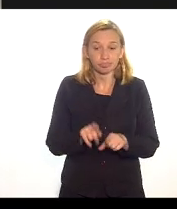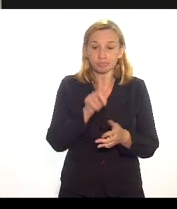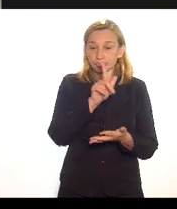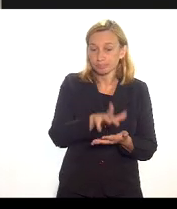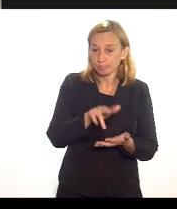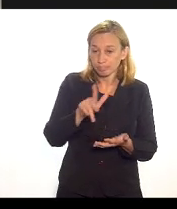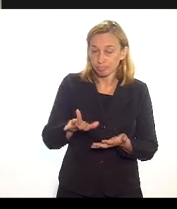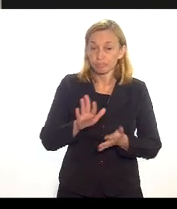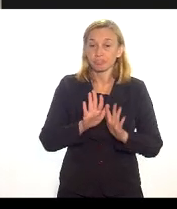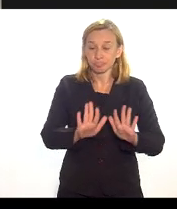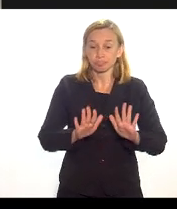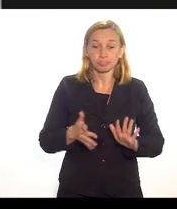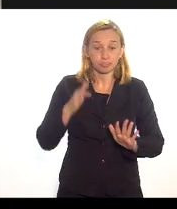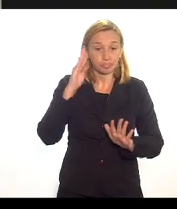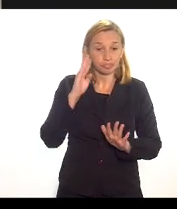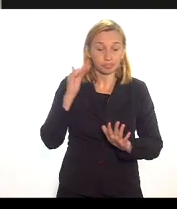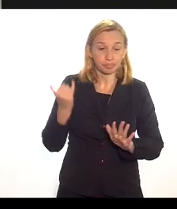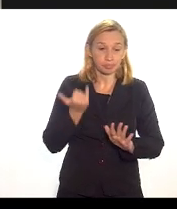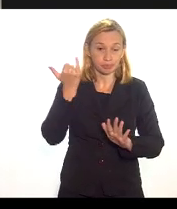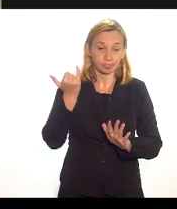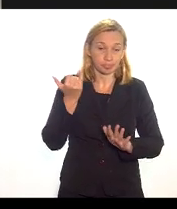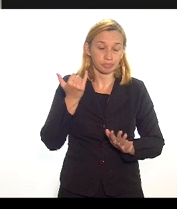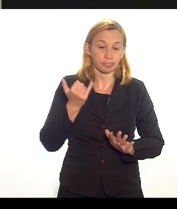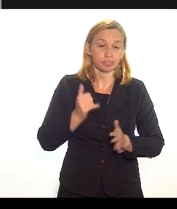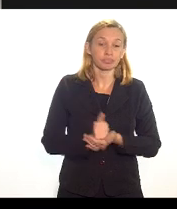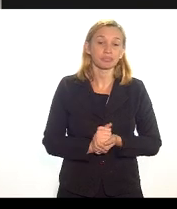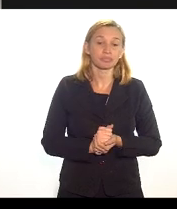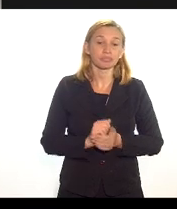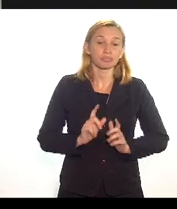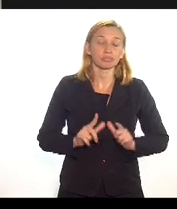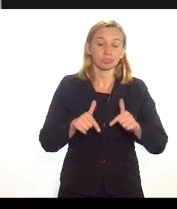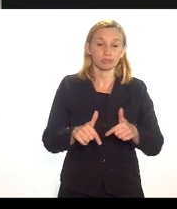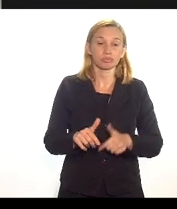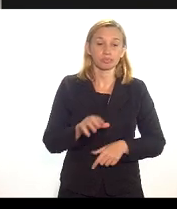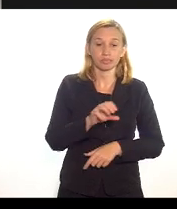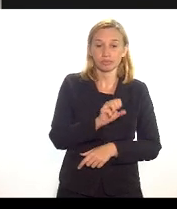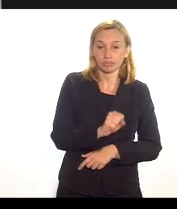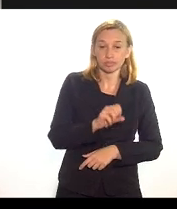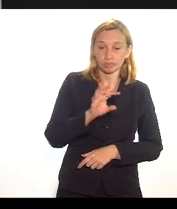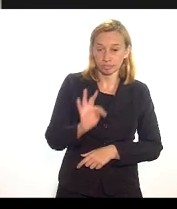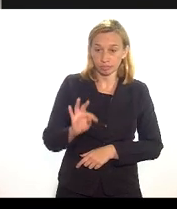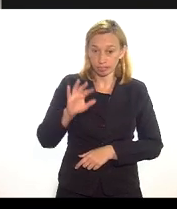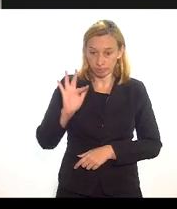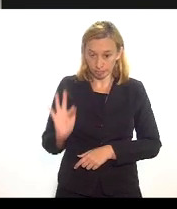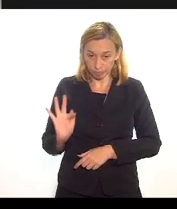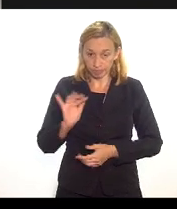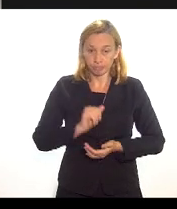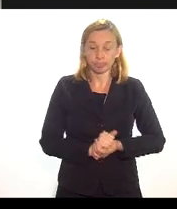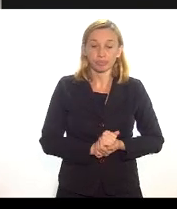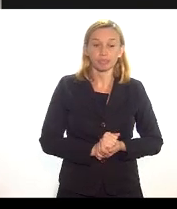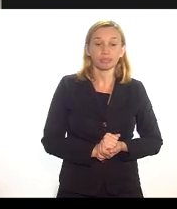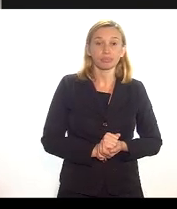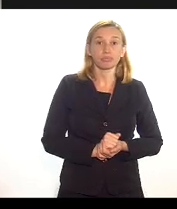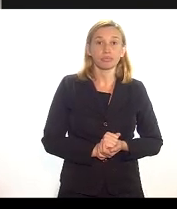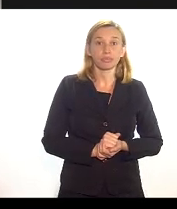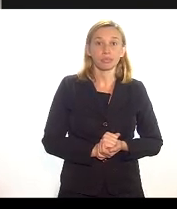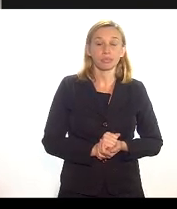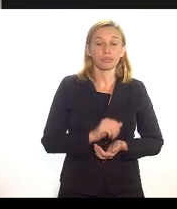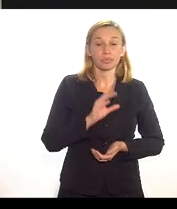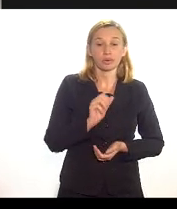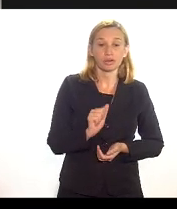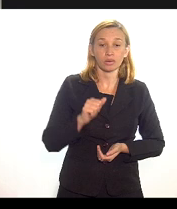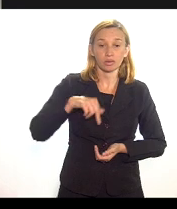diferença crucial nesse ponto, que foi a manifestação do STF, né? Então, até então, a